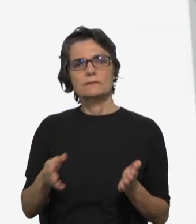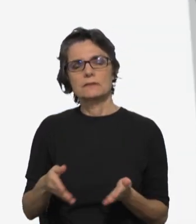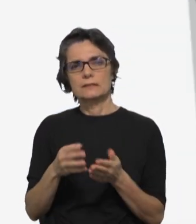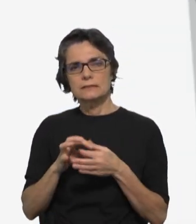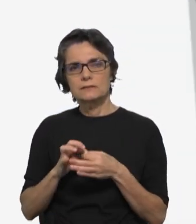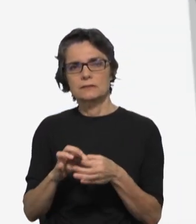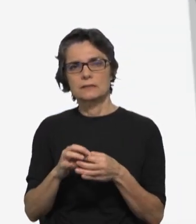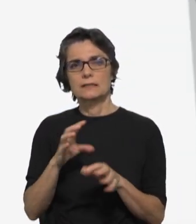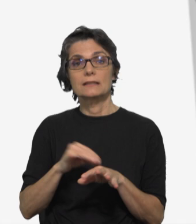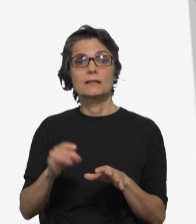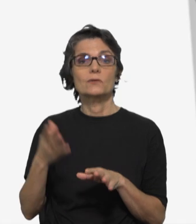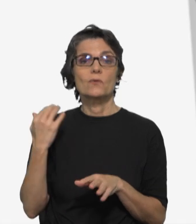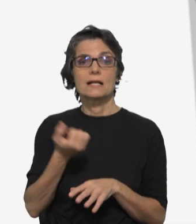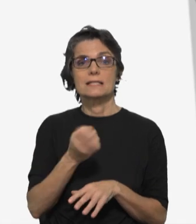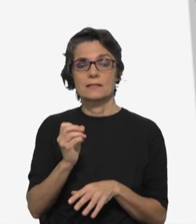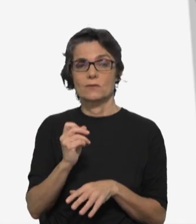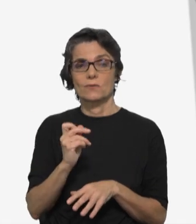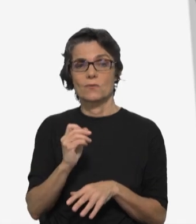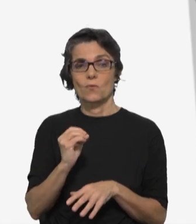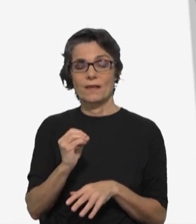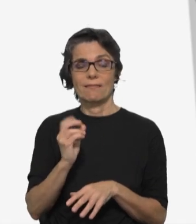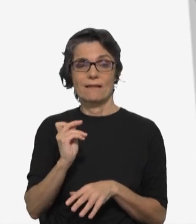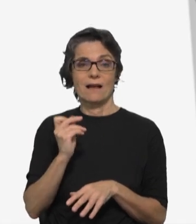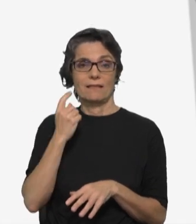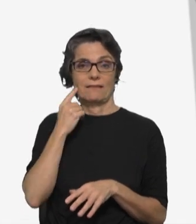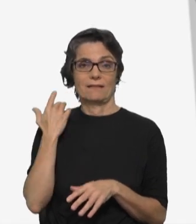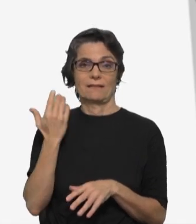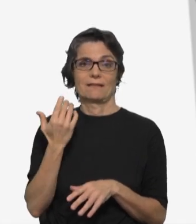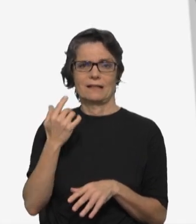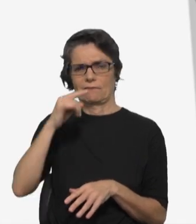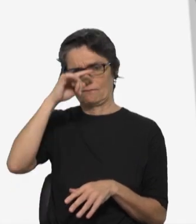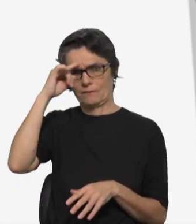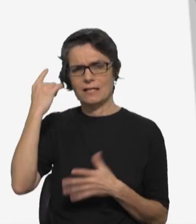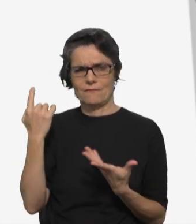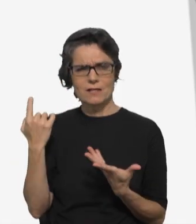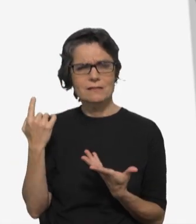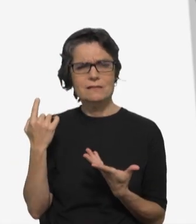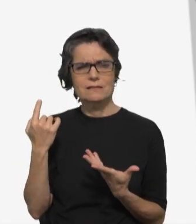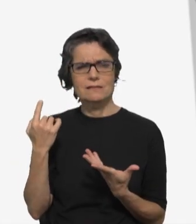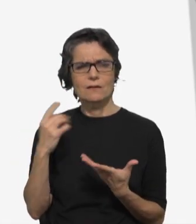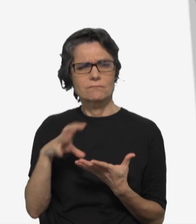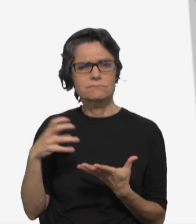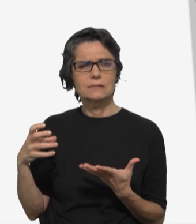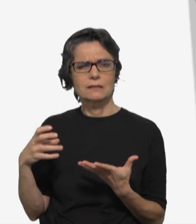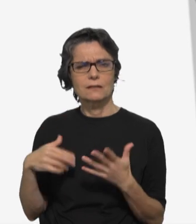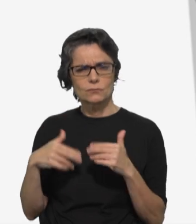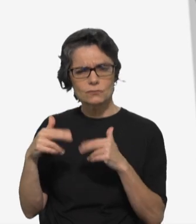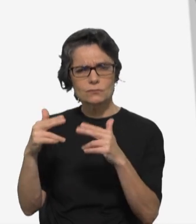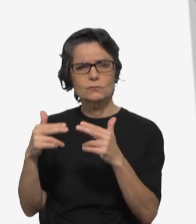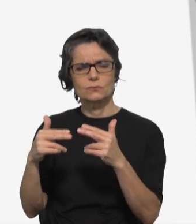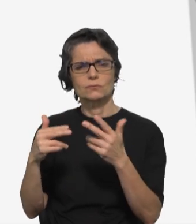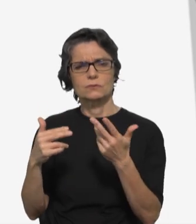como há 50 anos atrás. Foi difícil, foi duro existir e construir-se